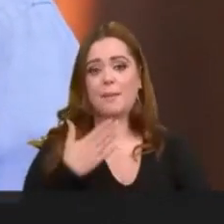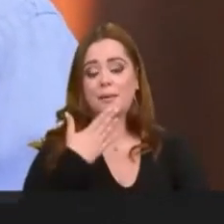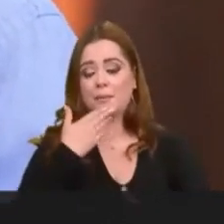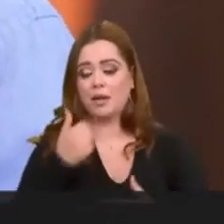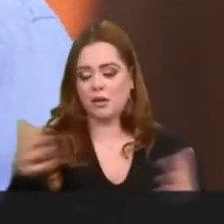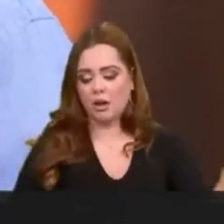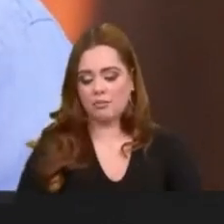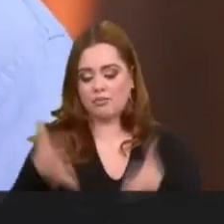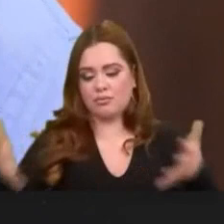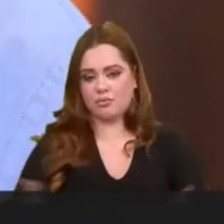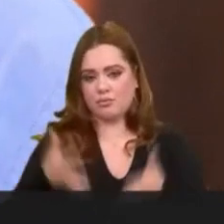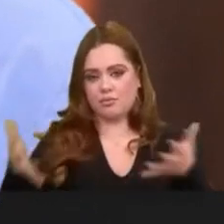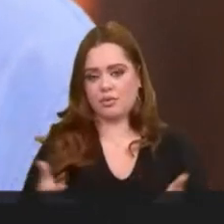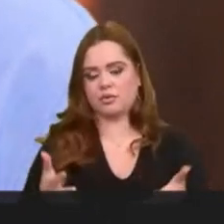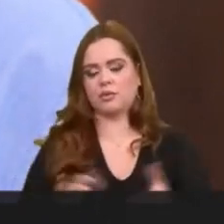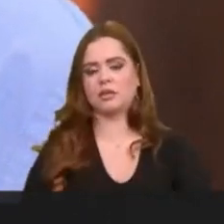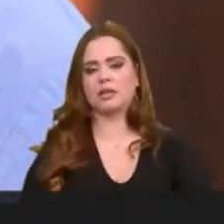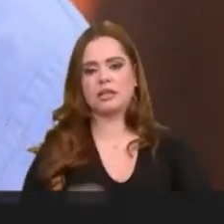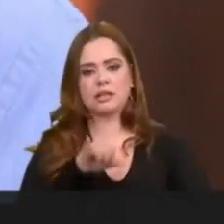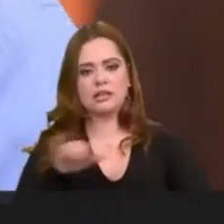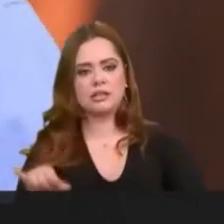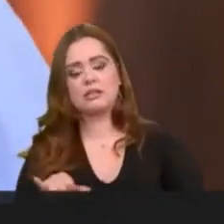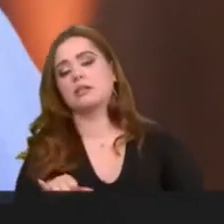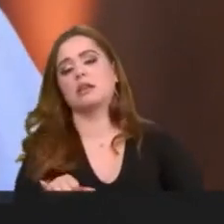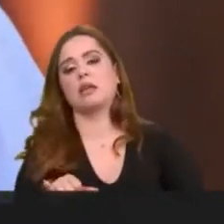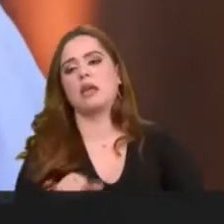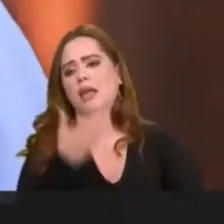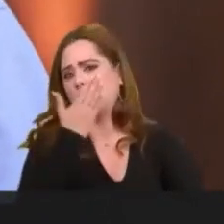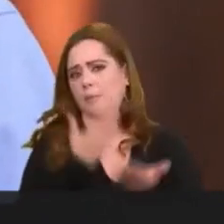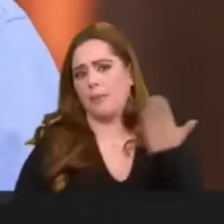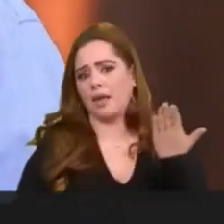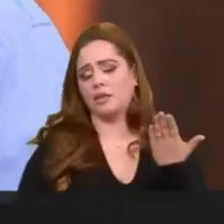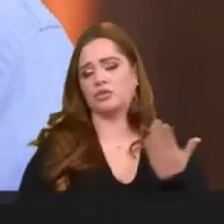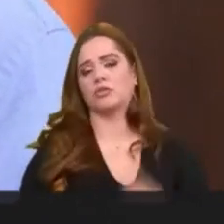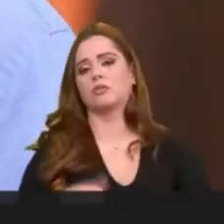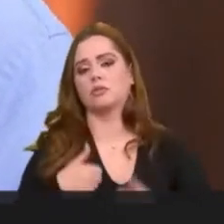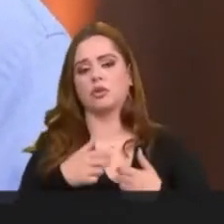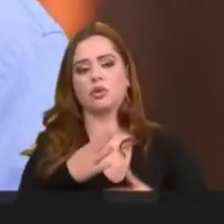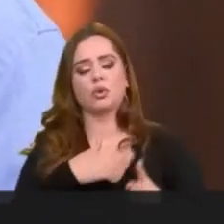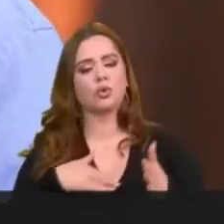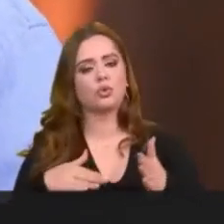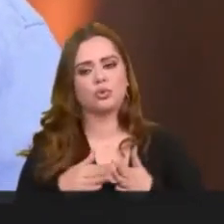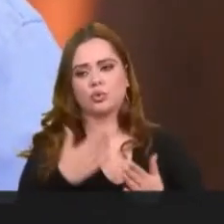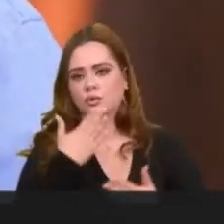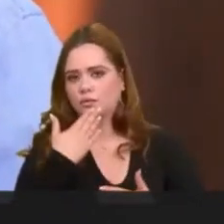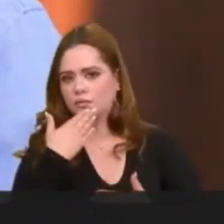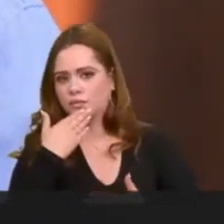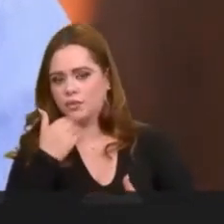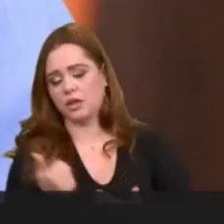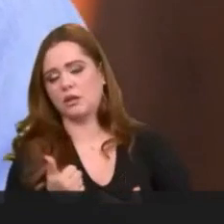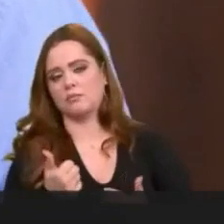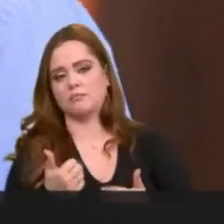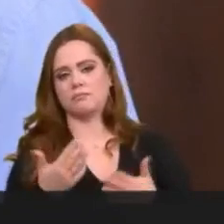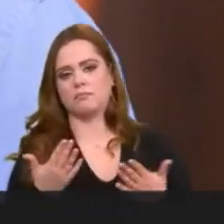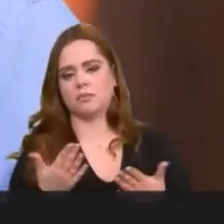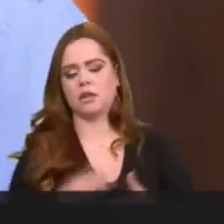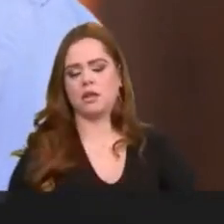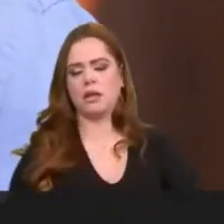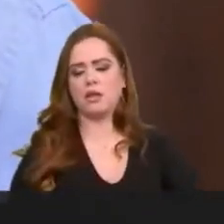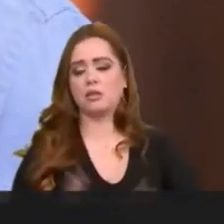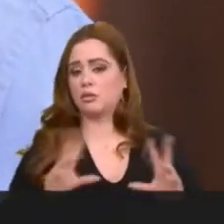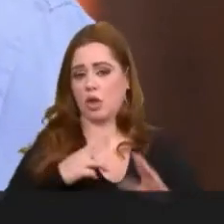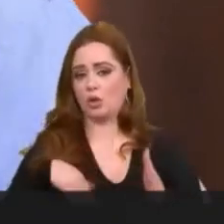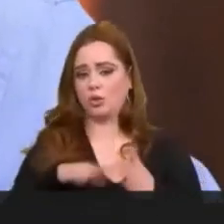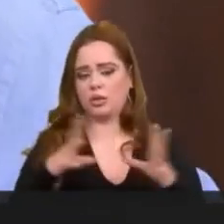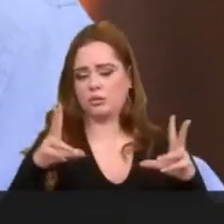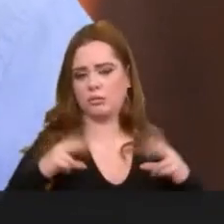vieram aprontando ele vai cair o alimento vai ficar mais barato o povo comer ele vai ganhar também o que é justo e ele merece ganhar e se for o caso a